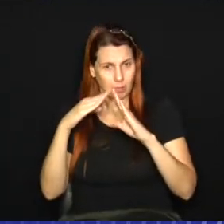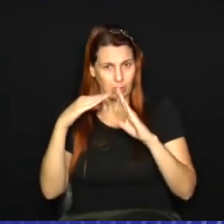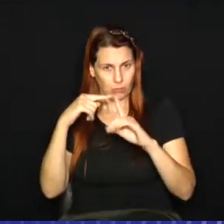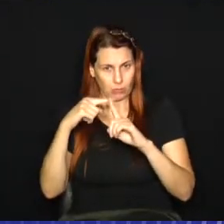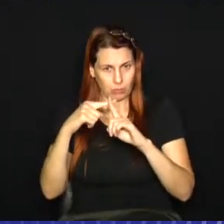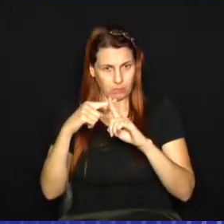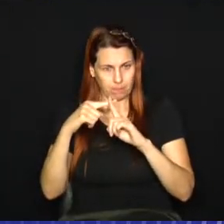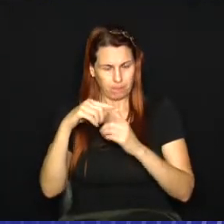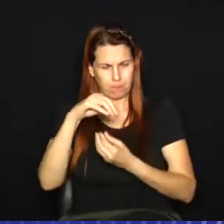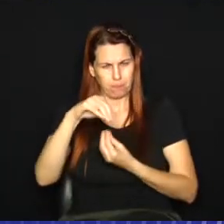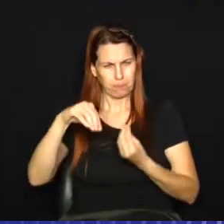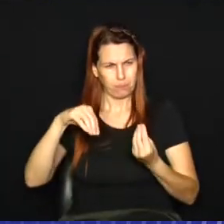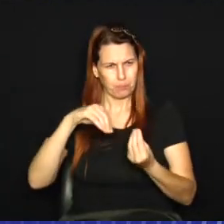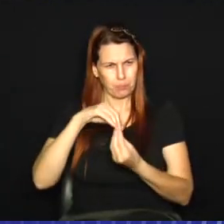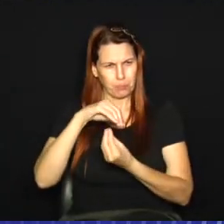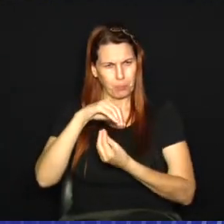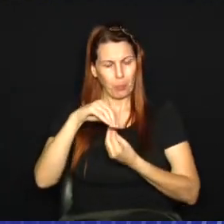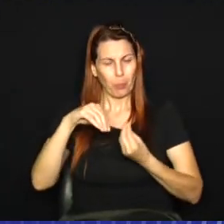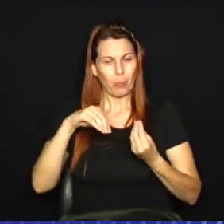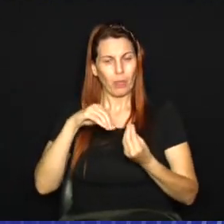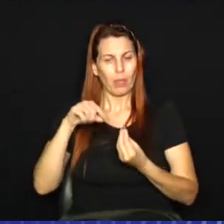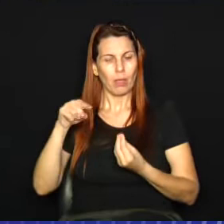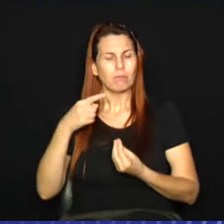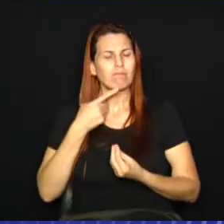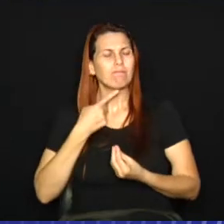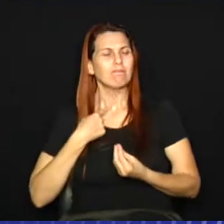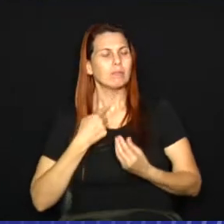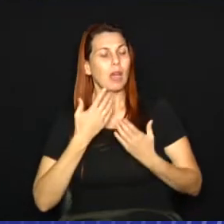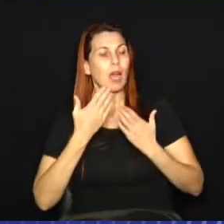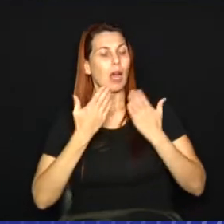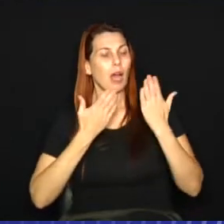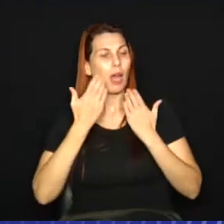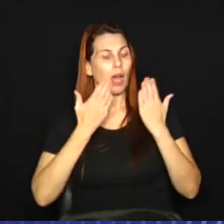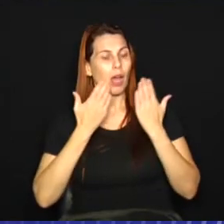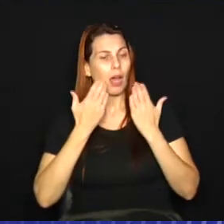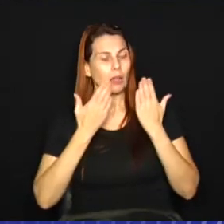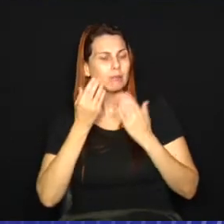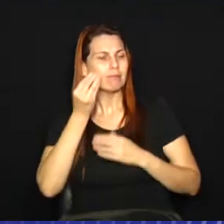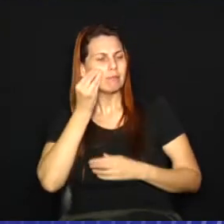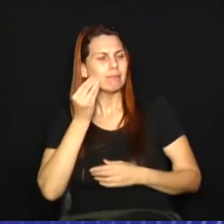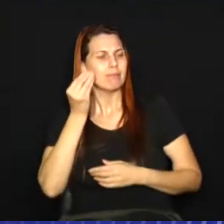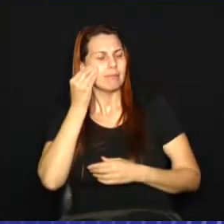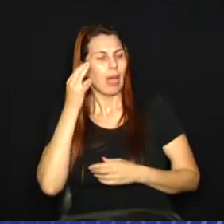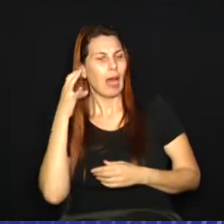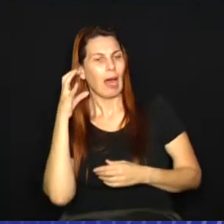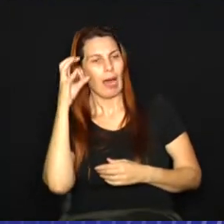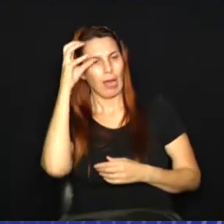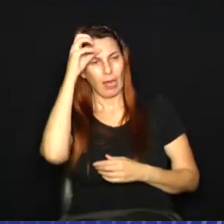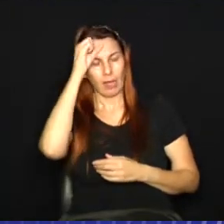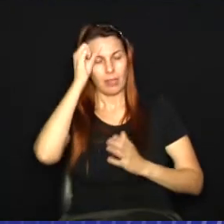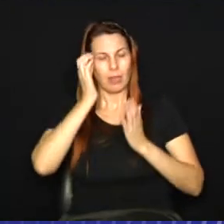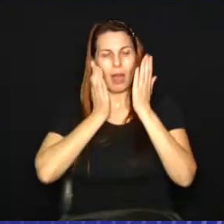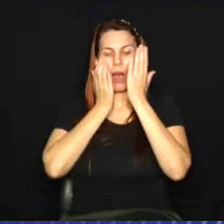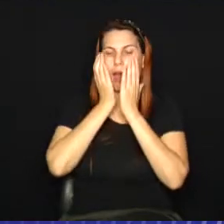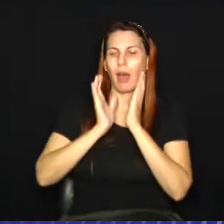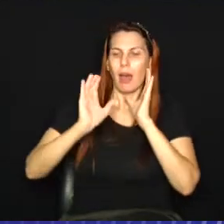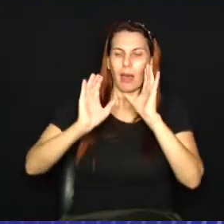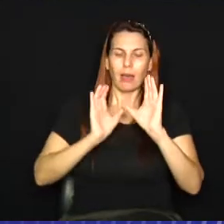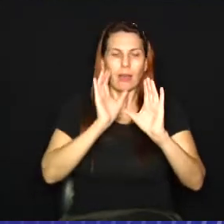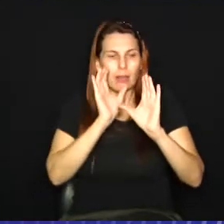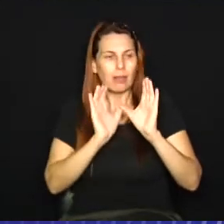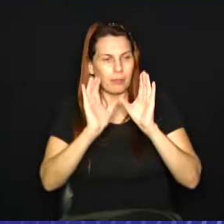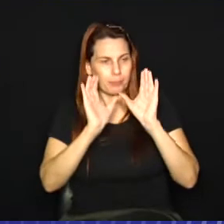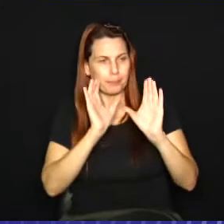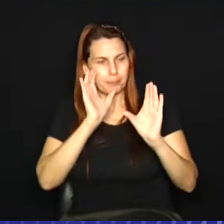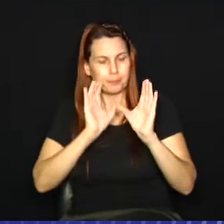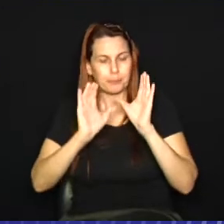metodistas. Incentivado a estudar canto lírico, buscou desenvolver a técnica do canto para bem cantar. Assim,